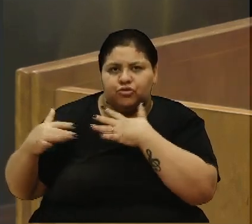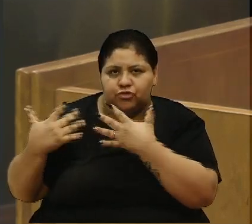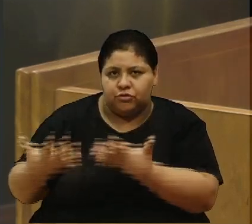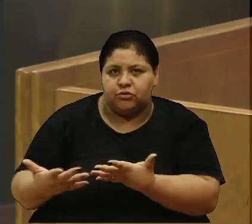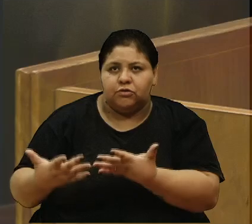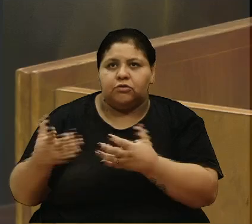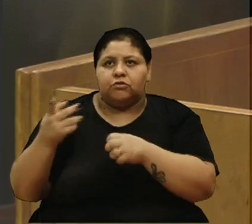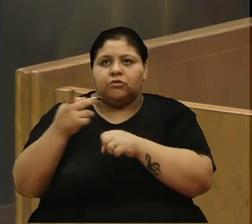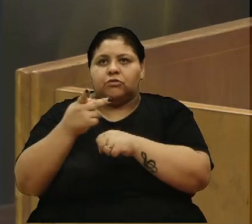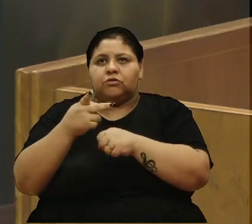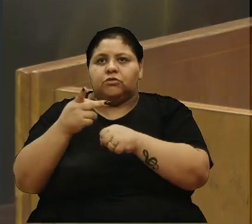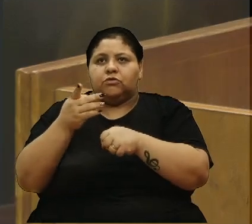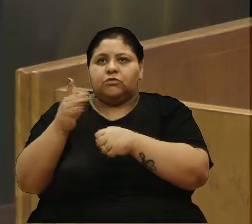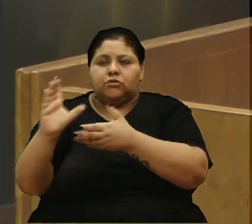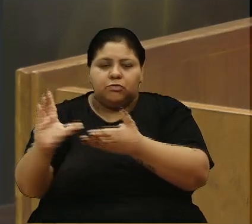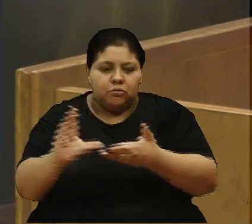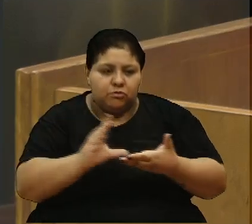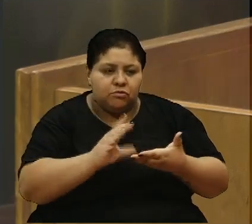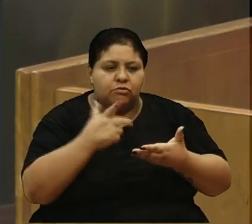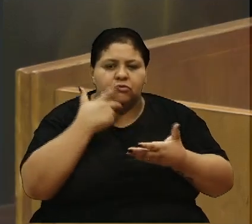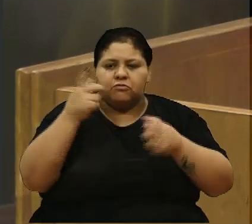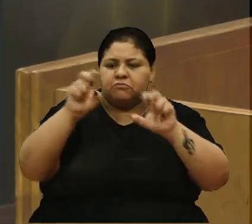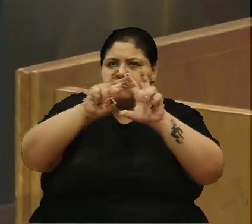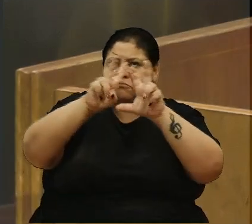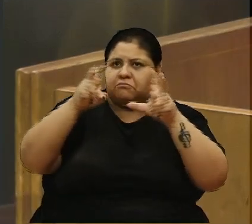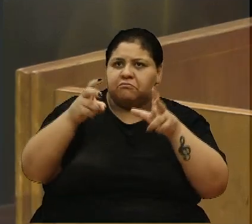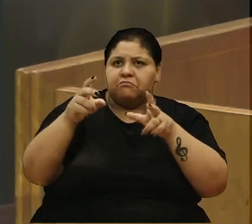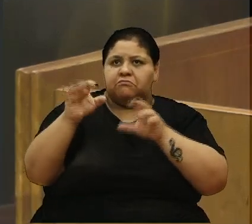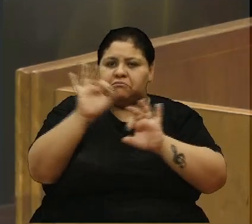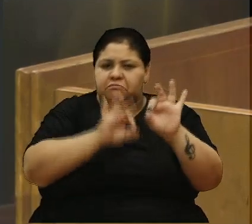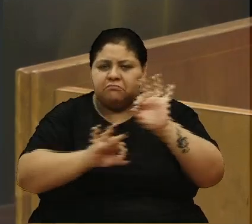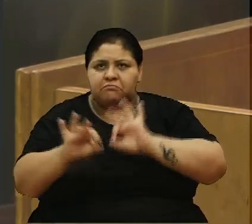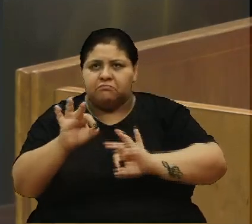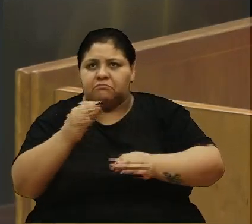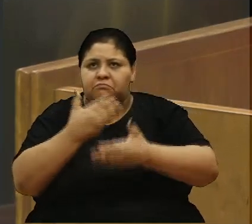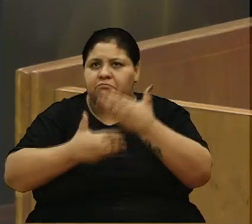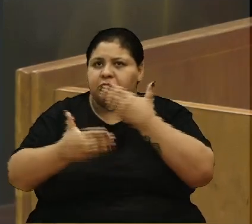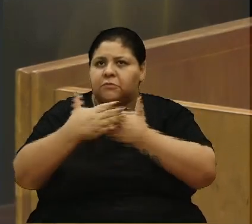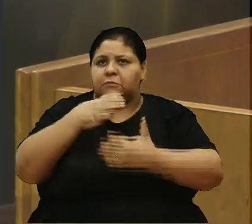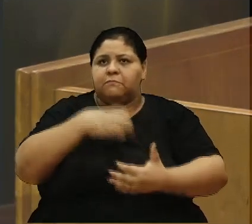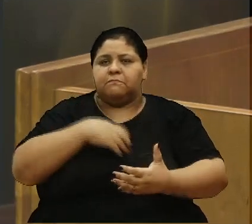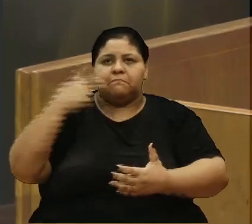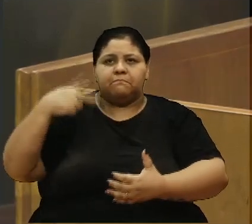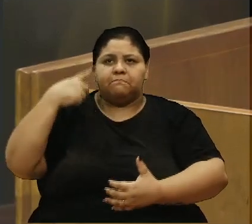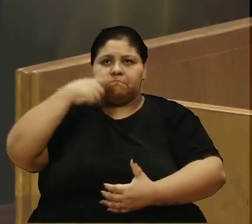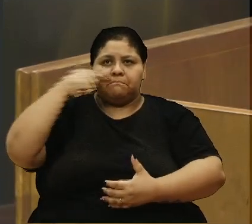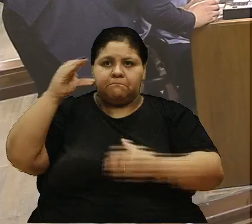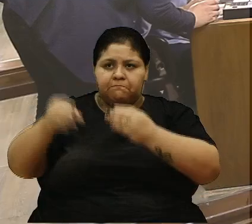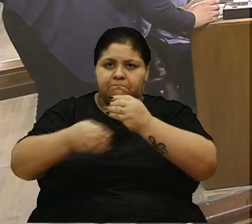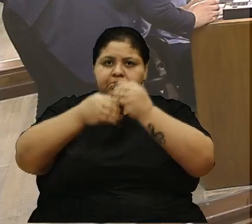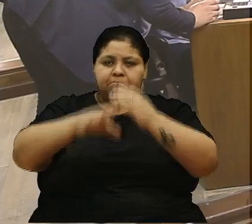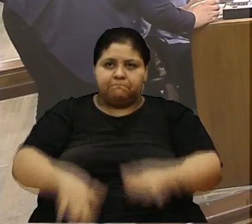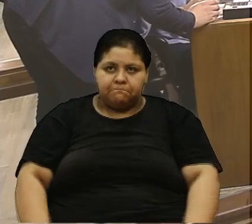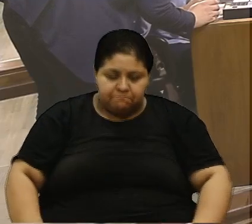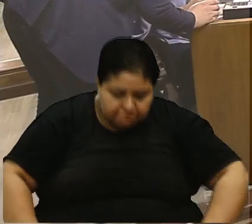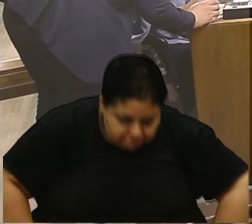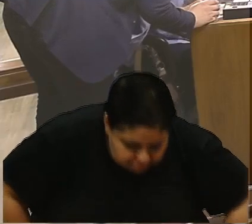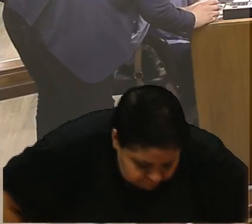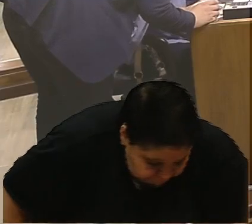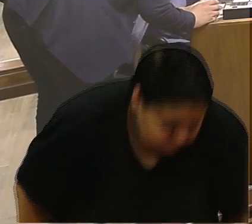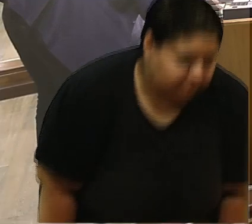de buscar recurso, que seja de falar do assunto, que seja de orientar, enfim, de tantas formas. Vereador Aldonei, seu à parte.